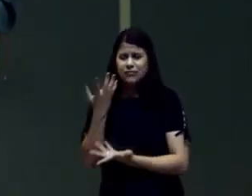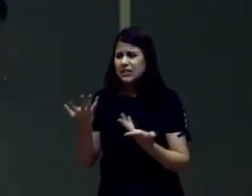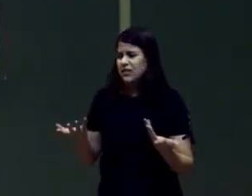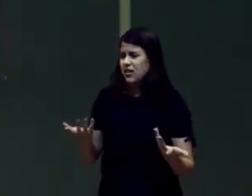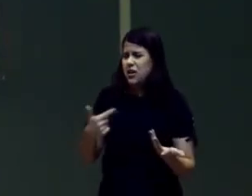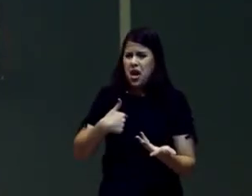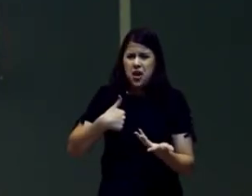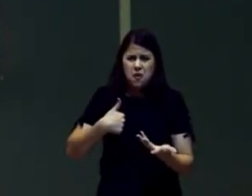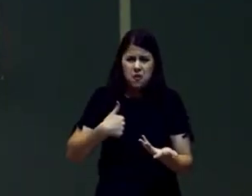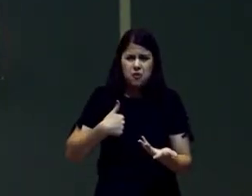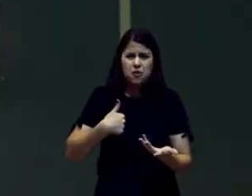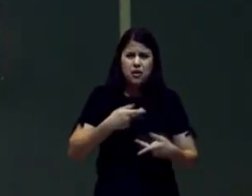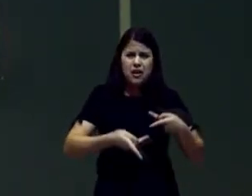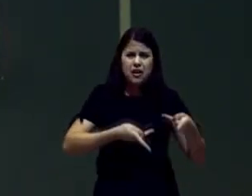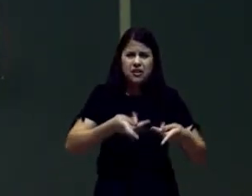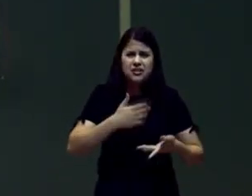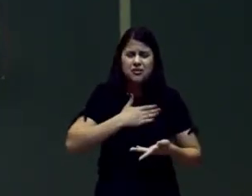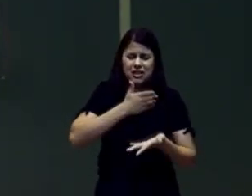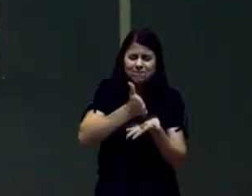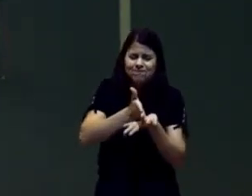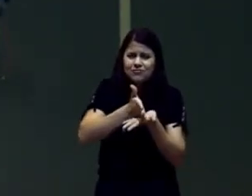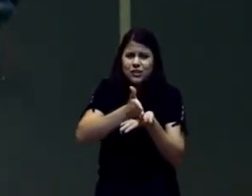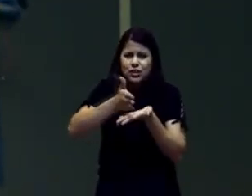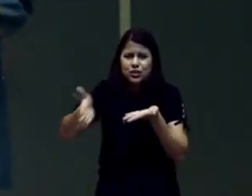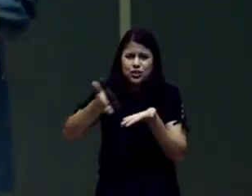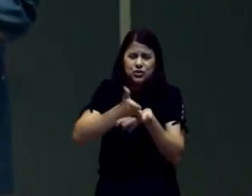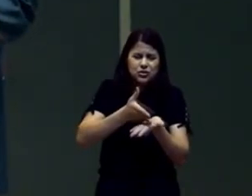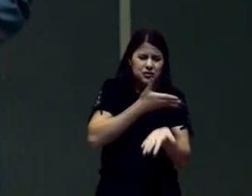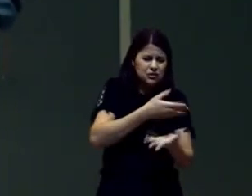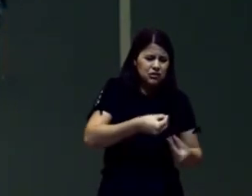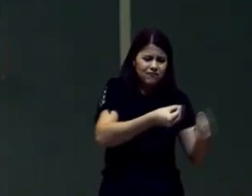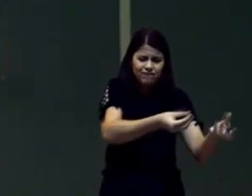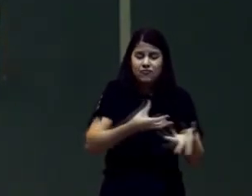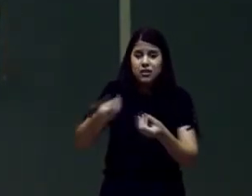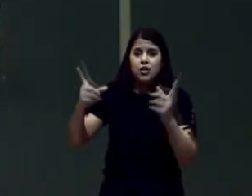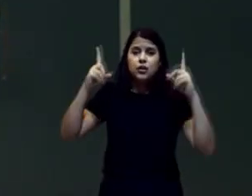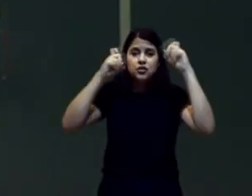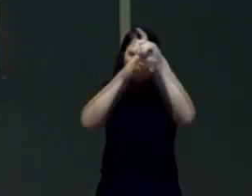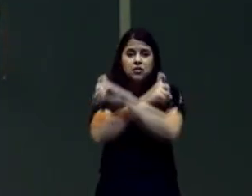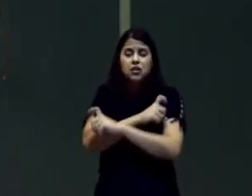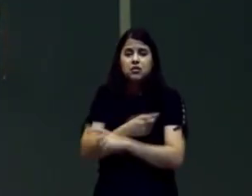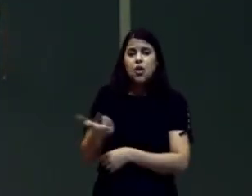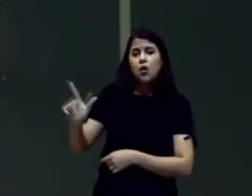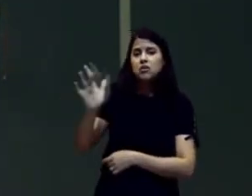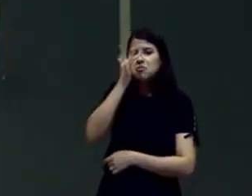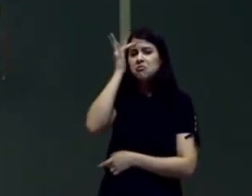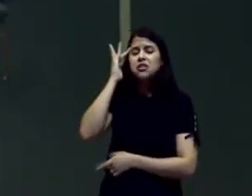patrimônio ou os seus muitos patrimônios com os seus herdeiros, enquanto outros teriam dificuldades